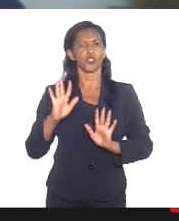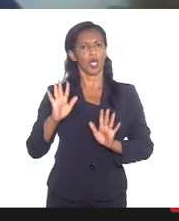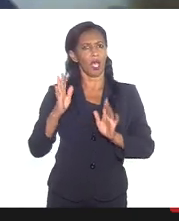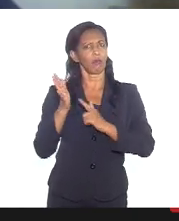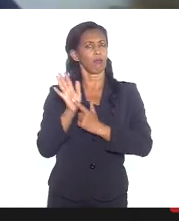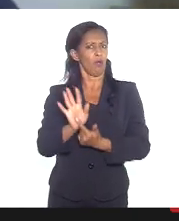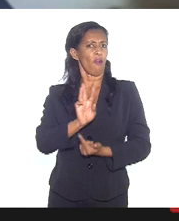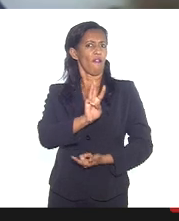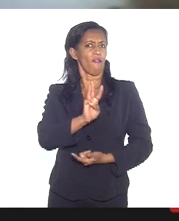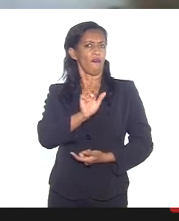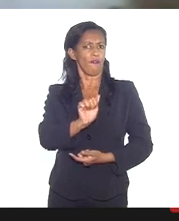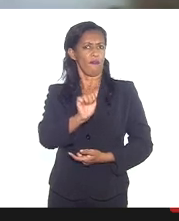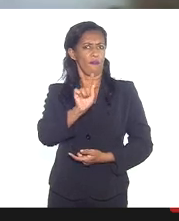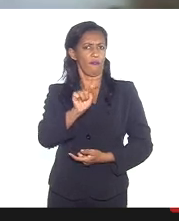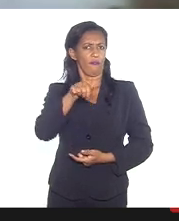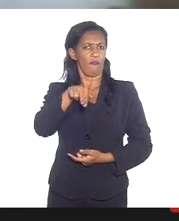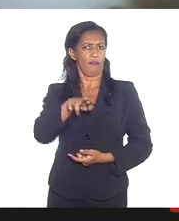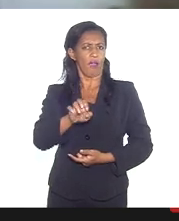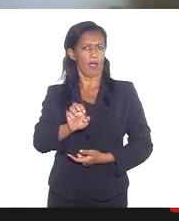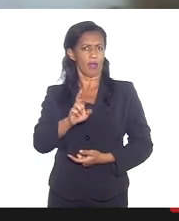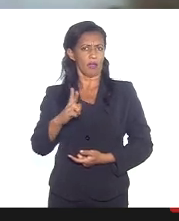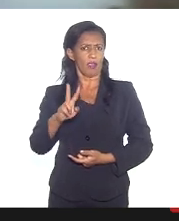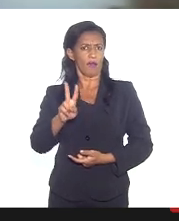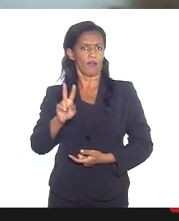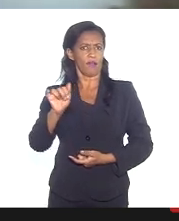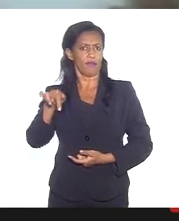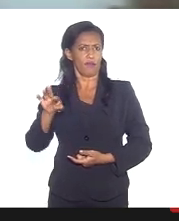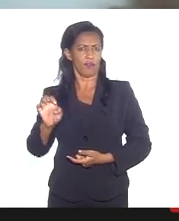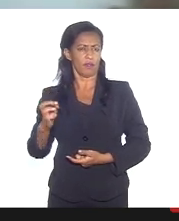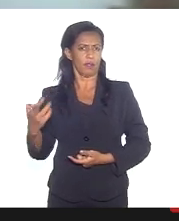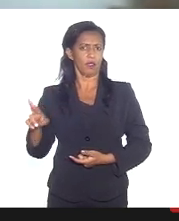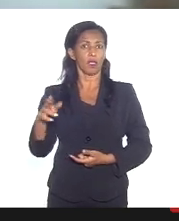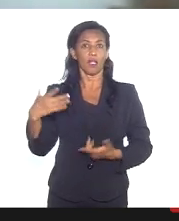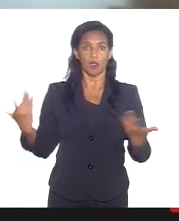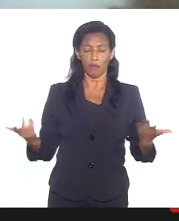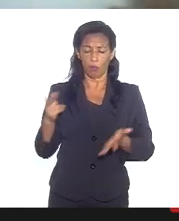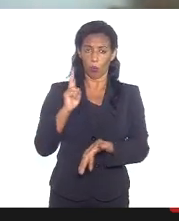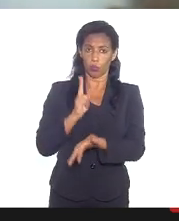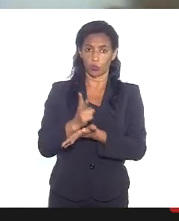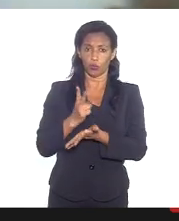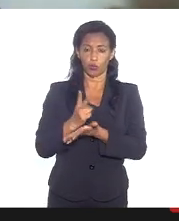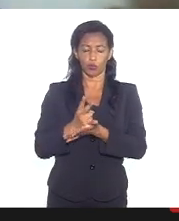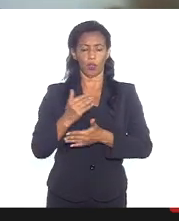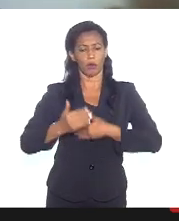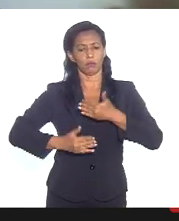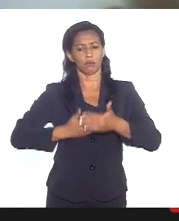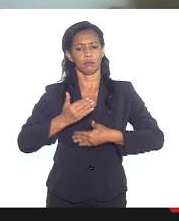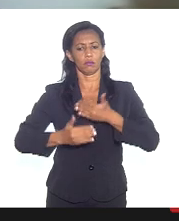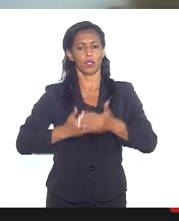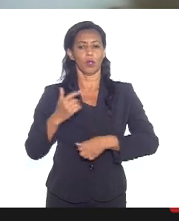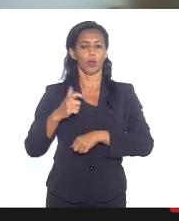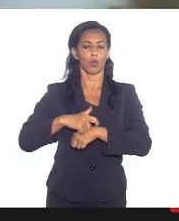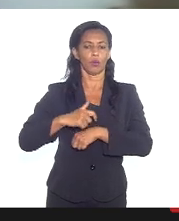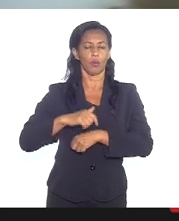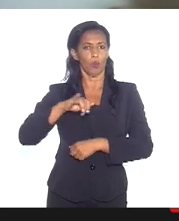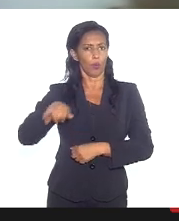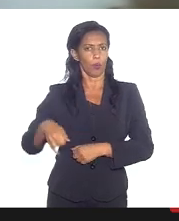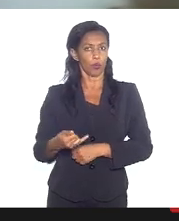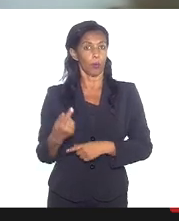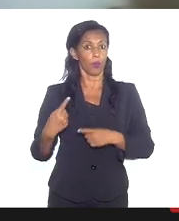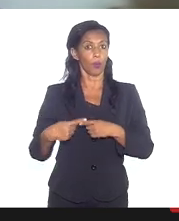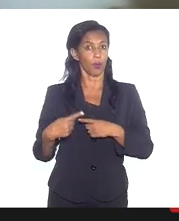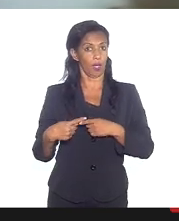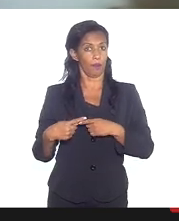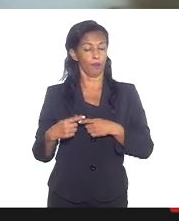vamos continuar no momento extremamente oportuno, visto que o Congresso